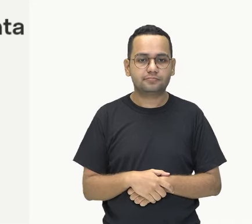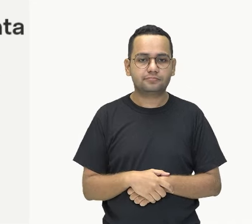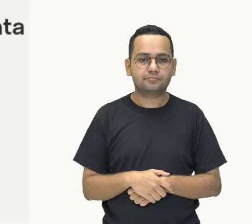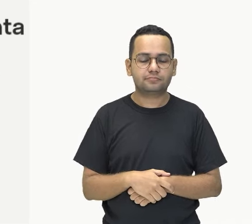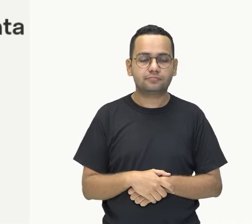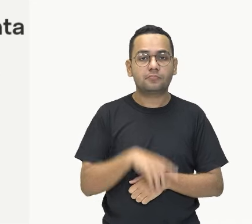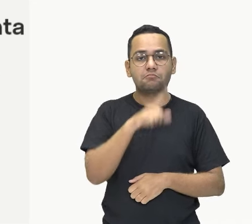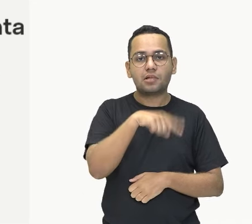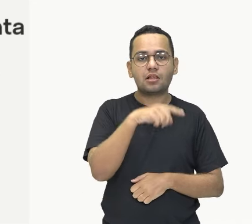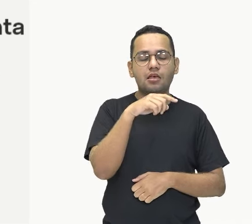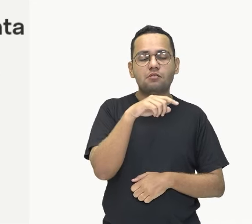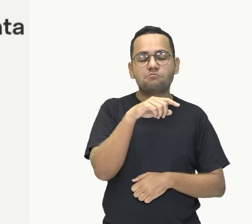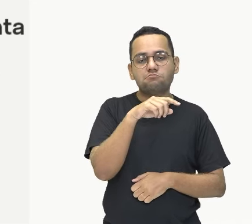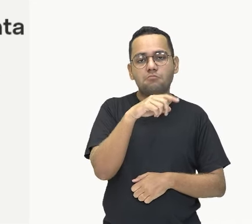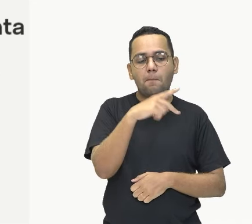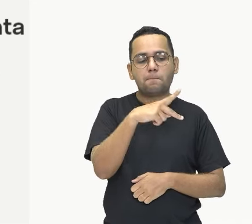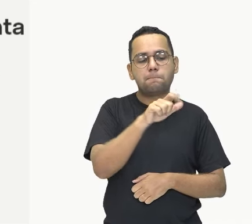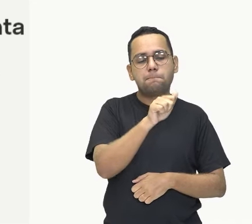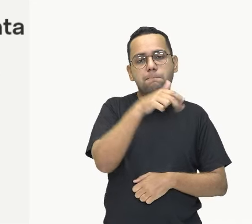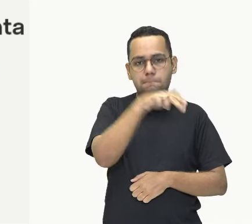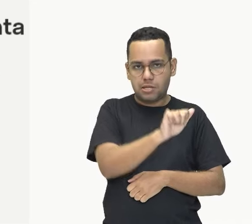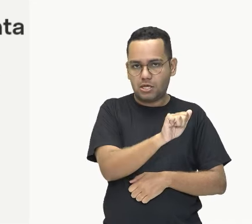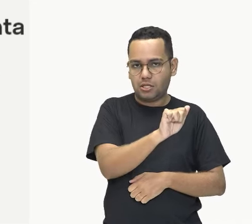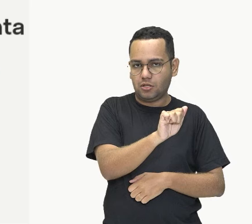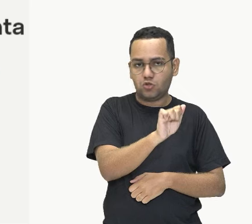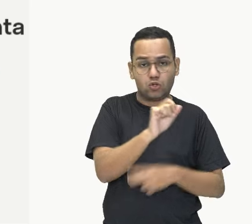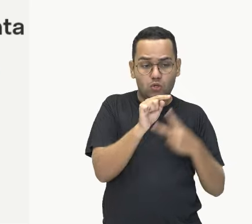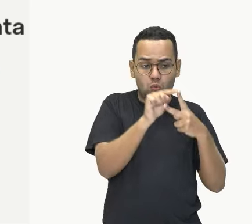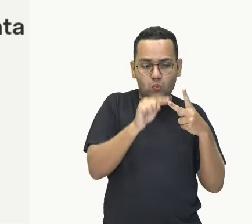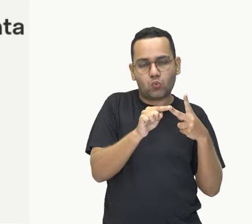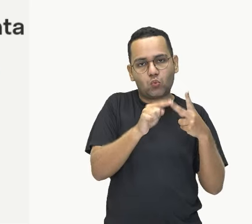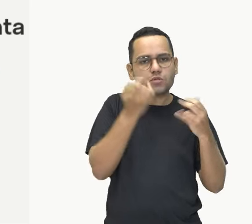figura plana? Ela só possui duas dimensões, ó.